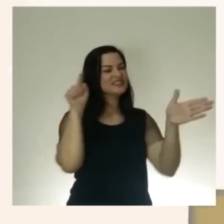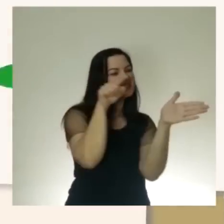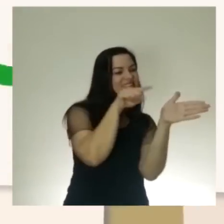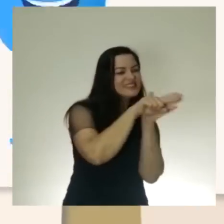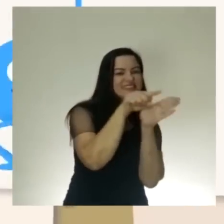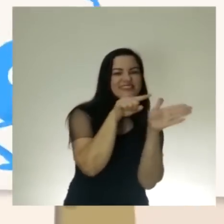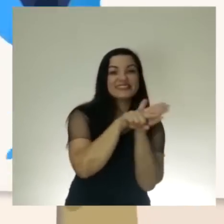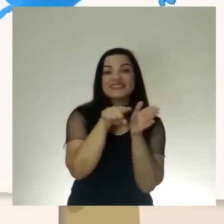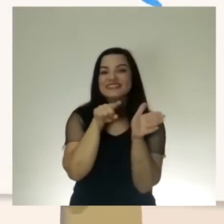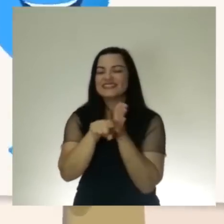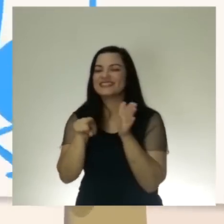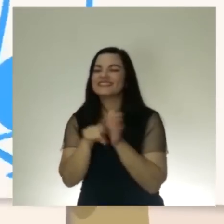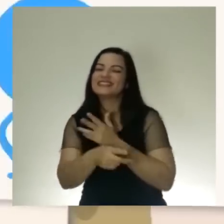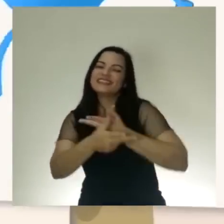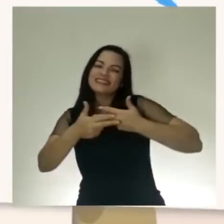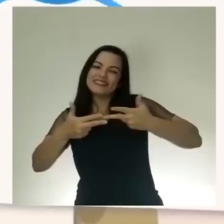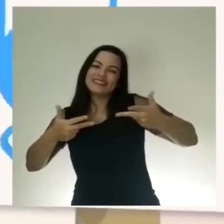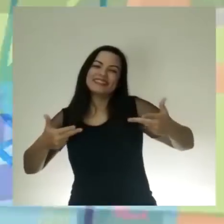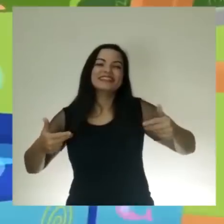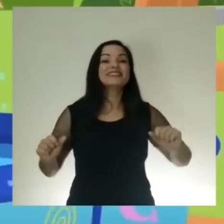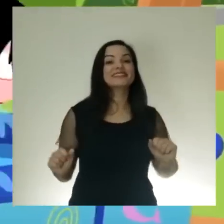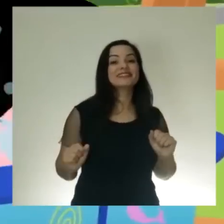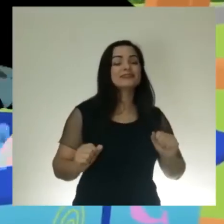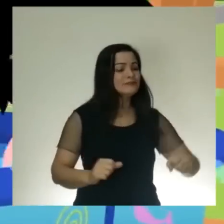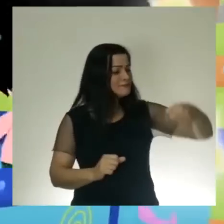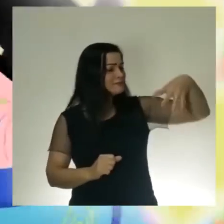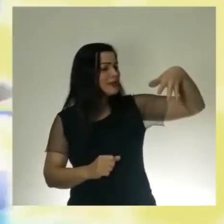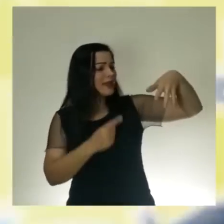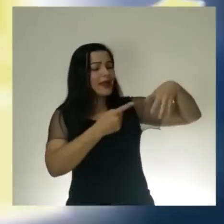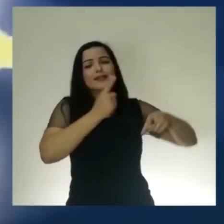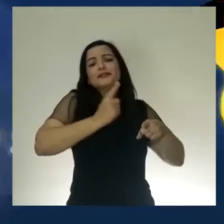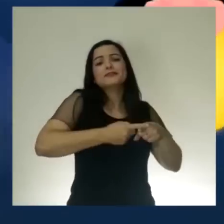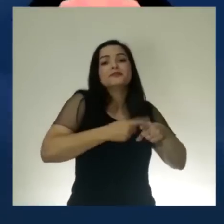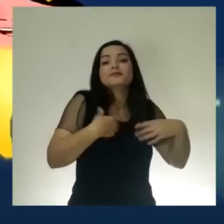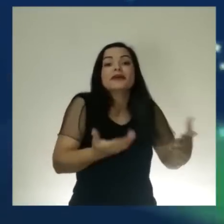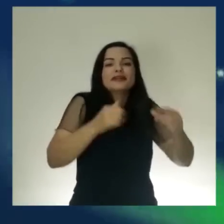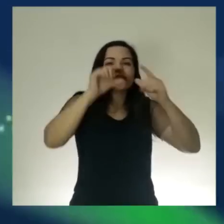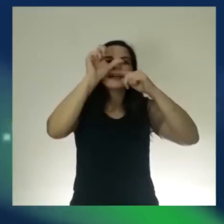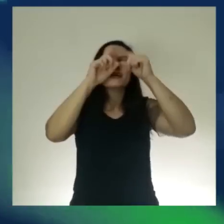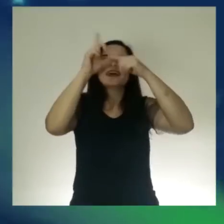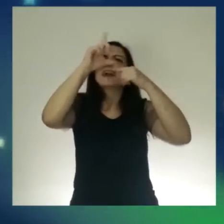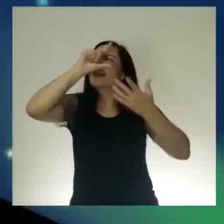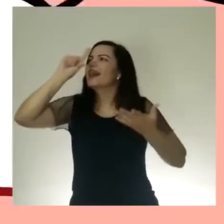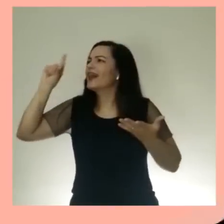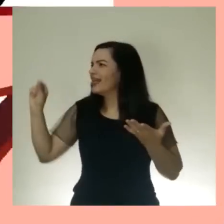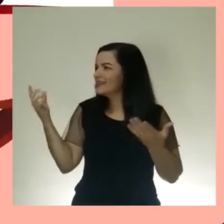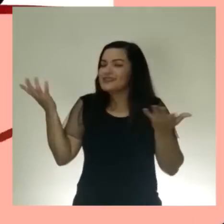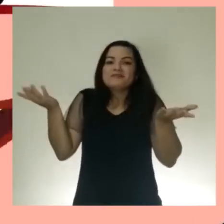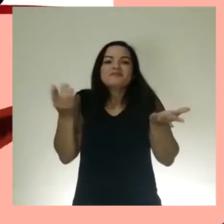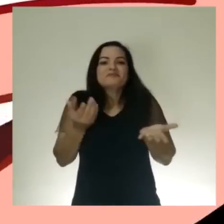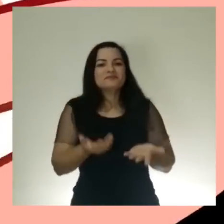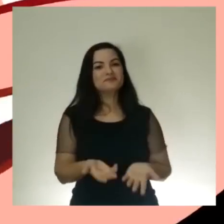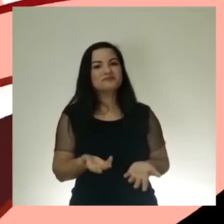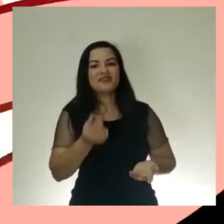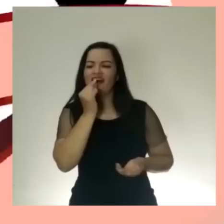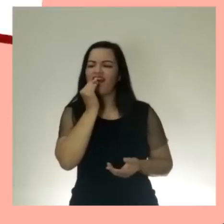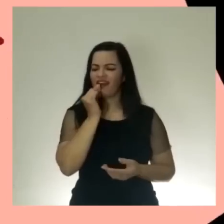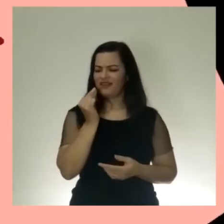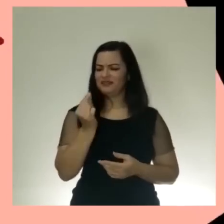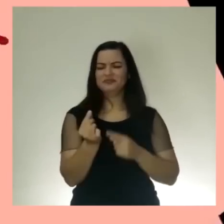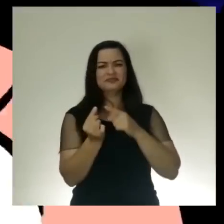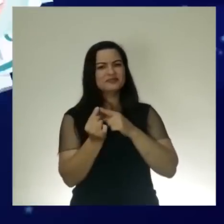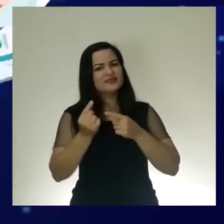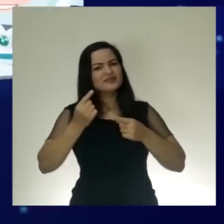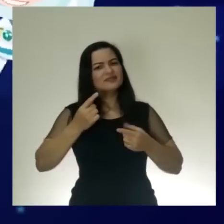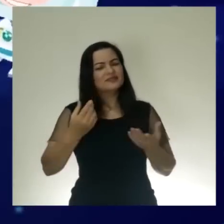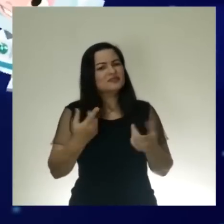Faz. Porque a luz acende. cadê a estrela cadente? Porque a gente perde